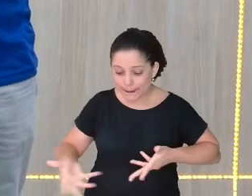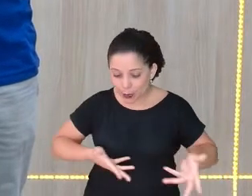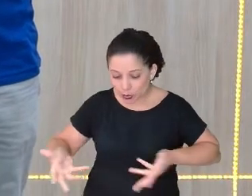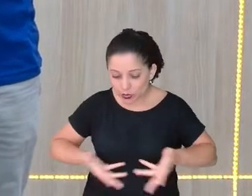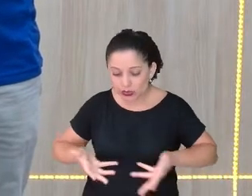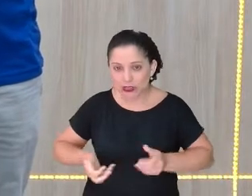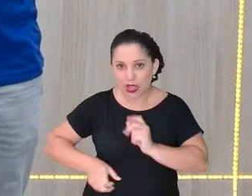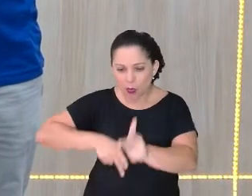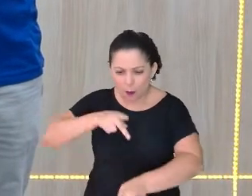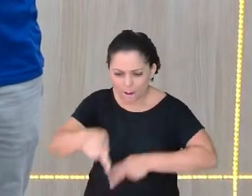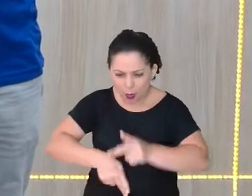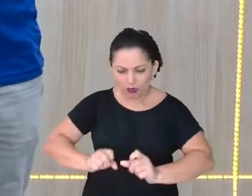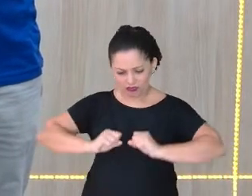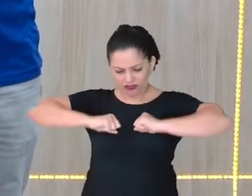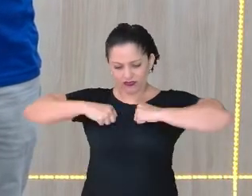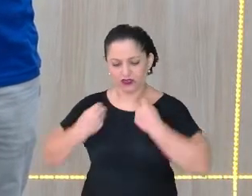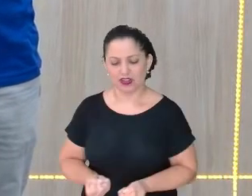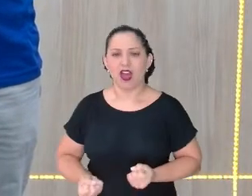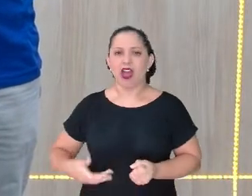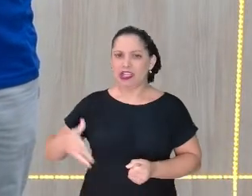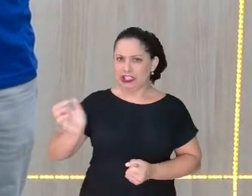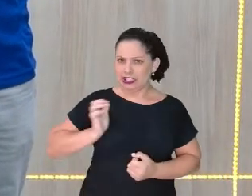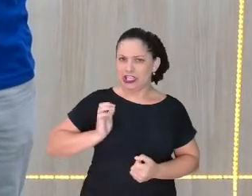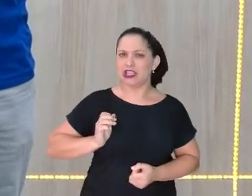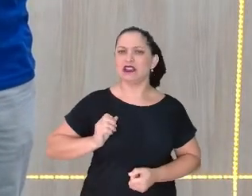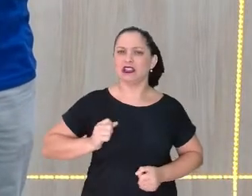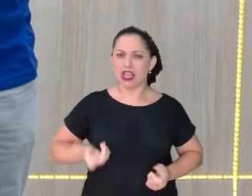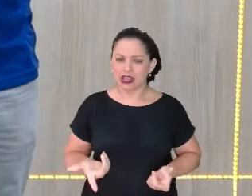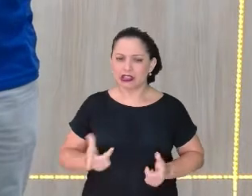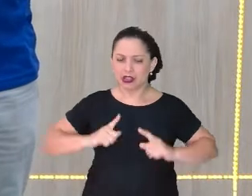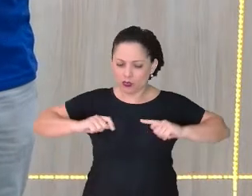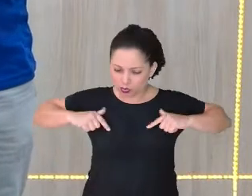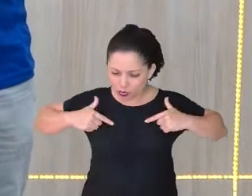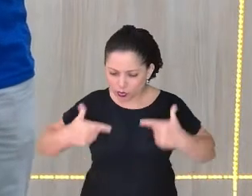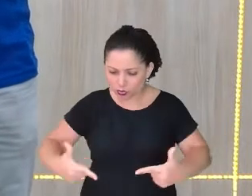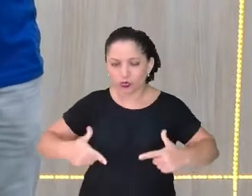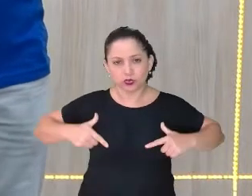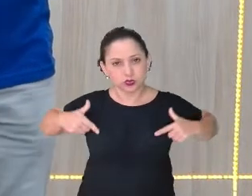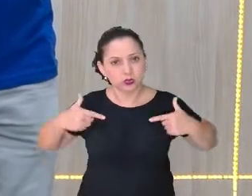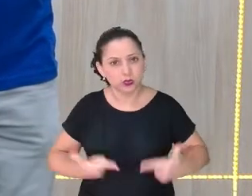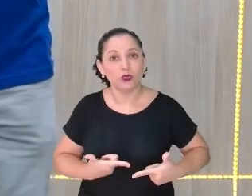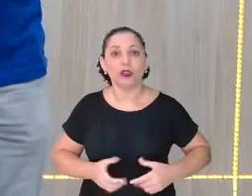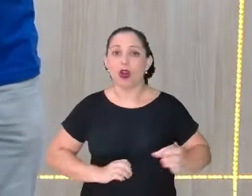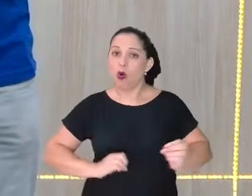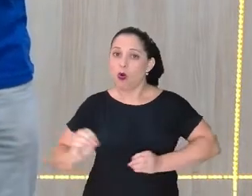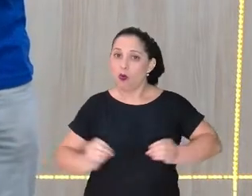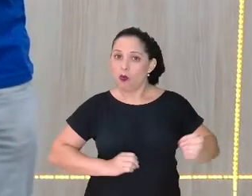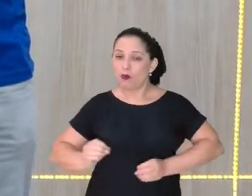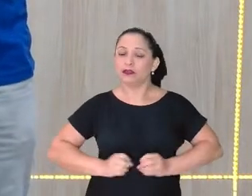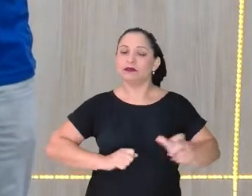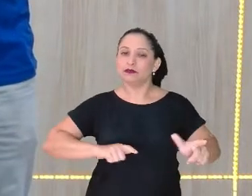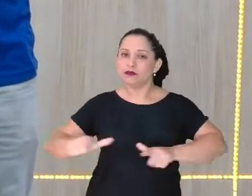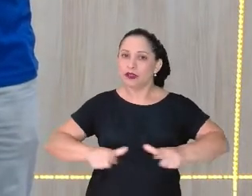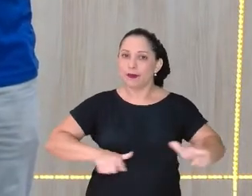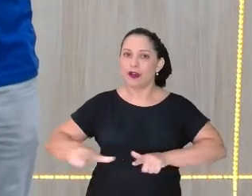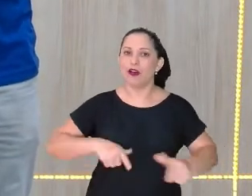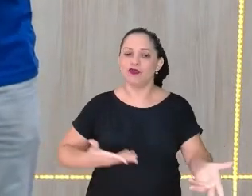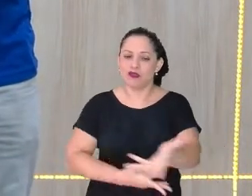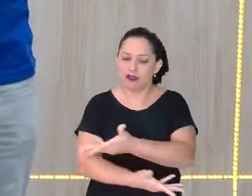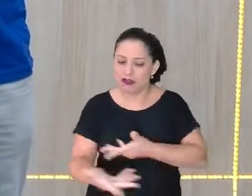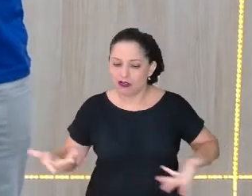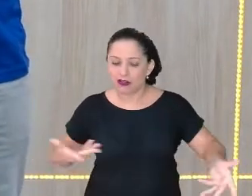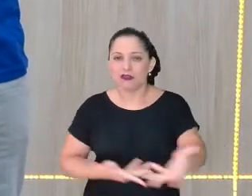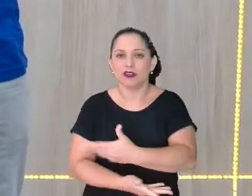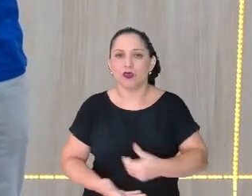produzir a riqueza, vai ser utilizado pela mão de obra e como essa mão de obra vai se dar, essa relação